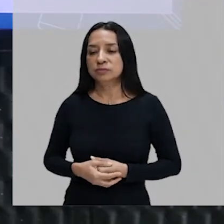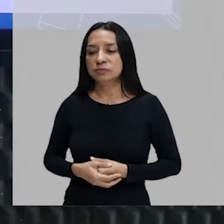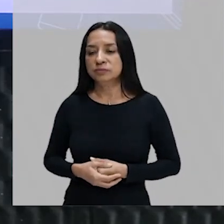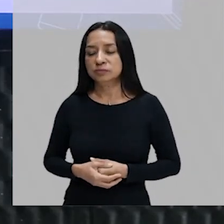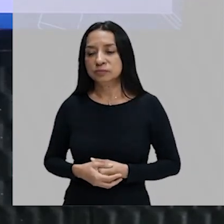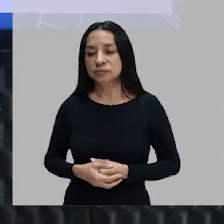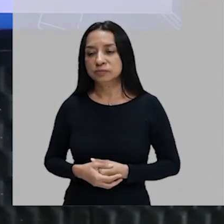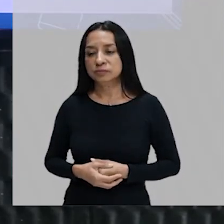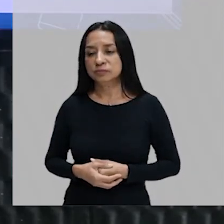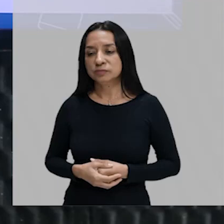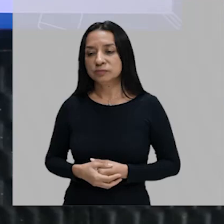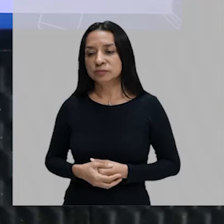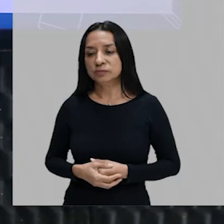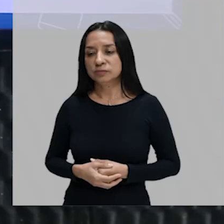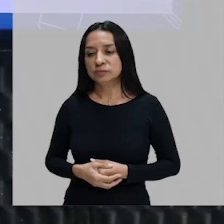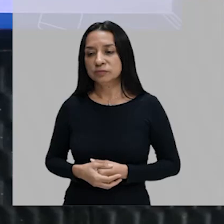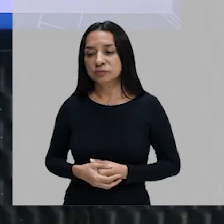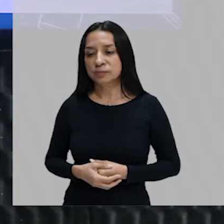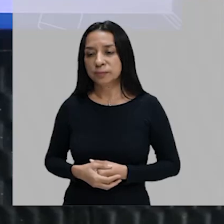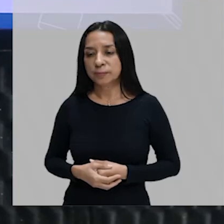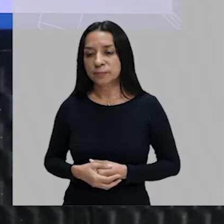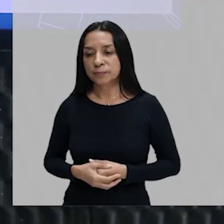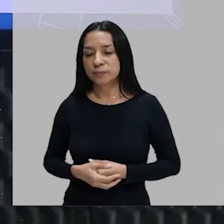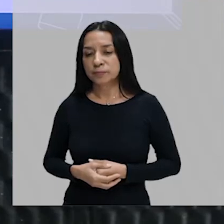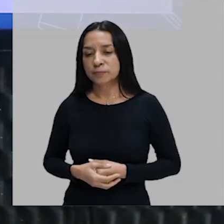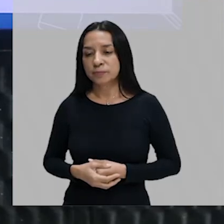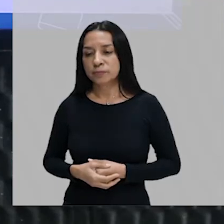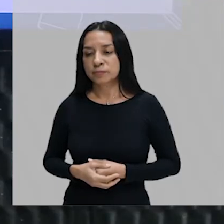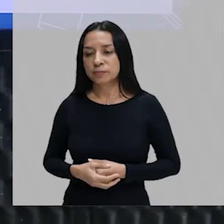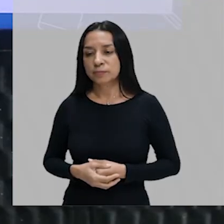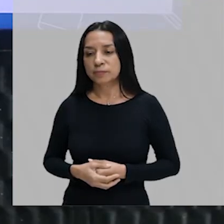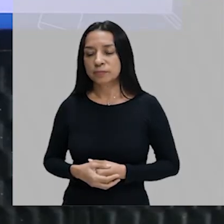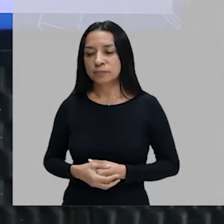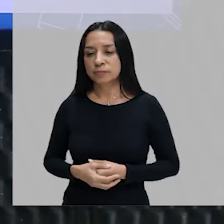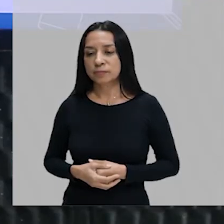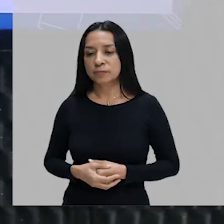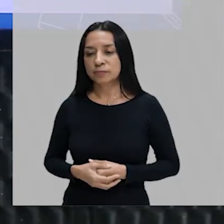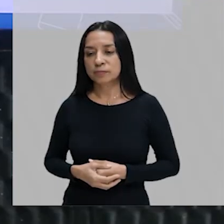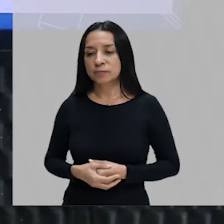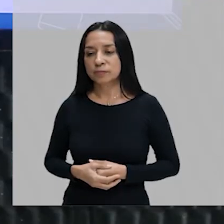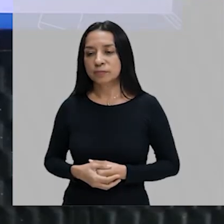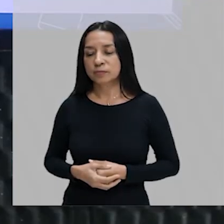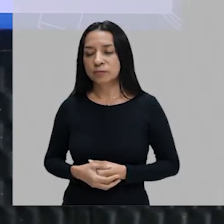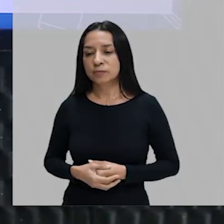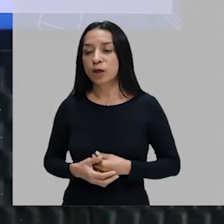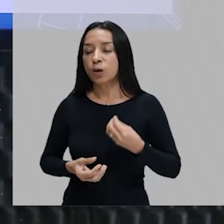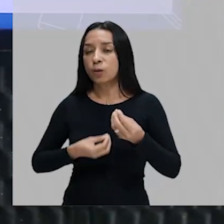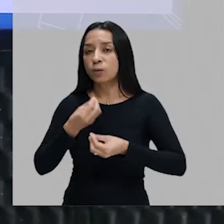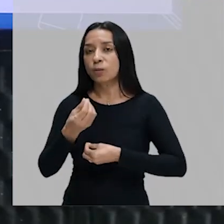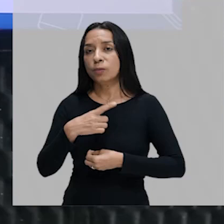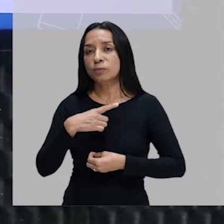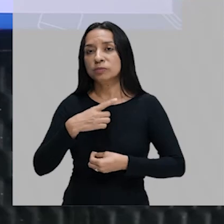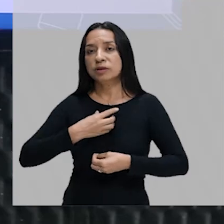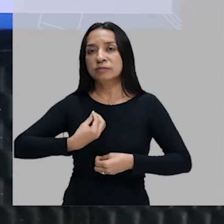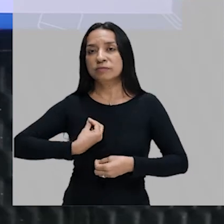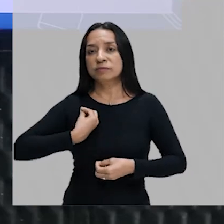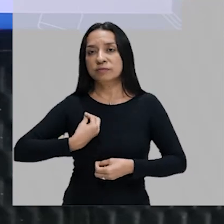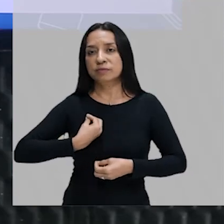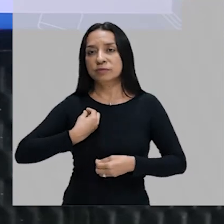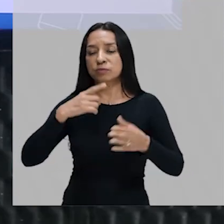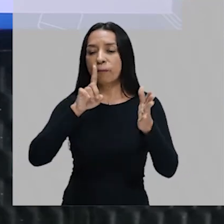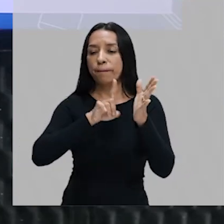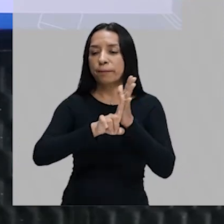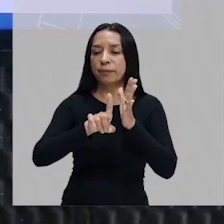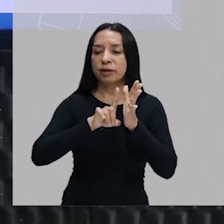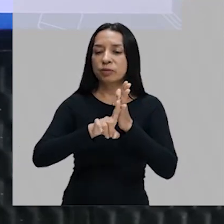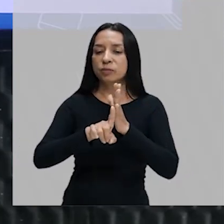va? Né? Como está indo? Como se encontra? Como se encontra? Lembrando que são perguntas,